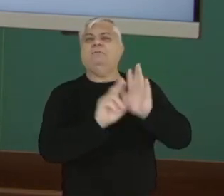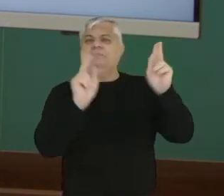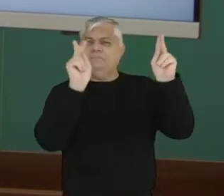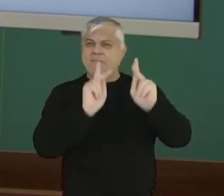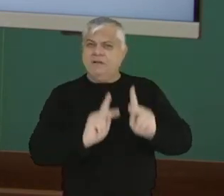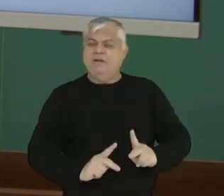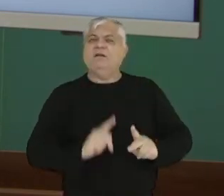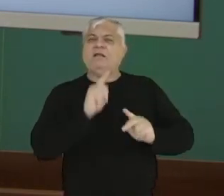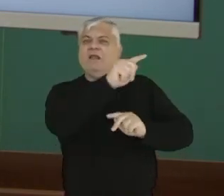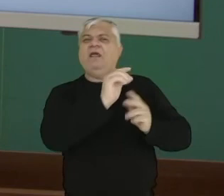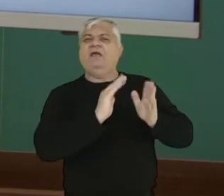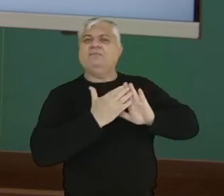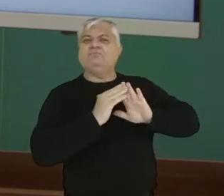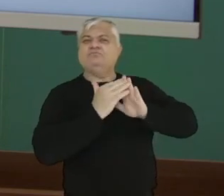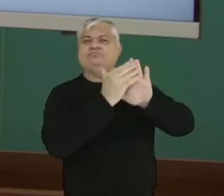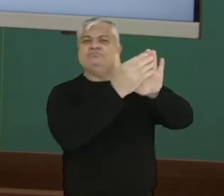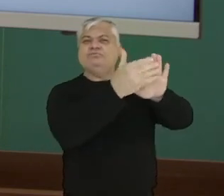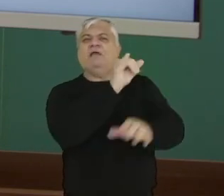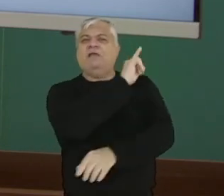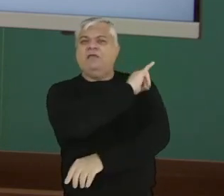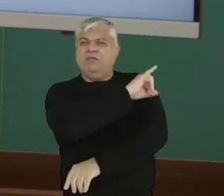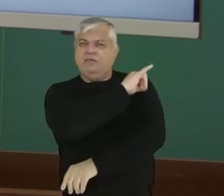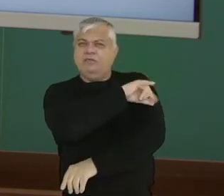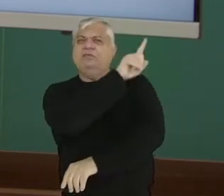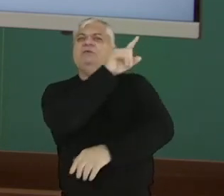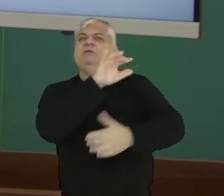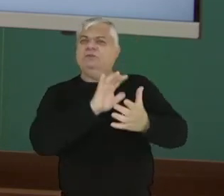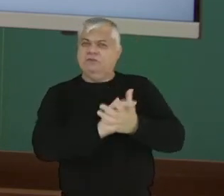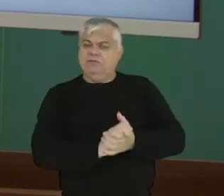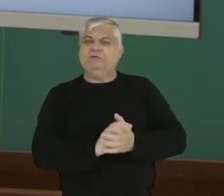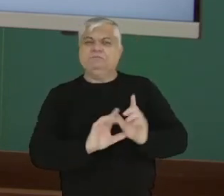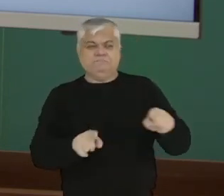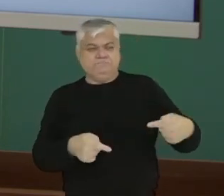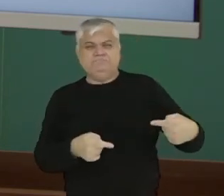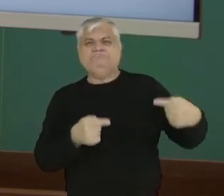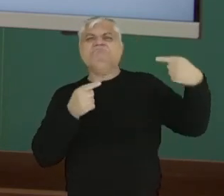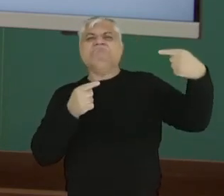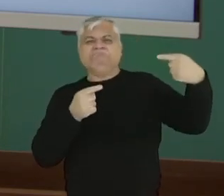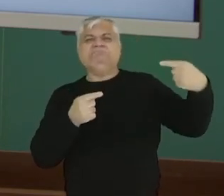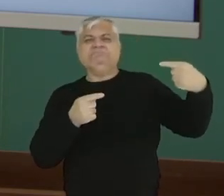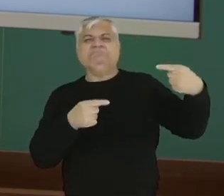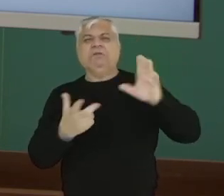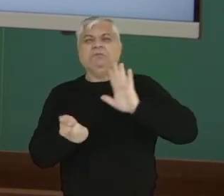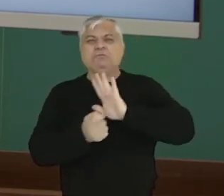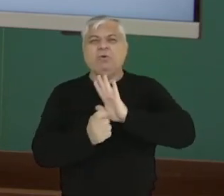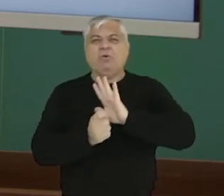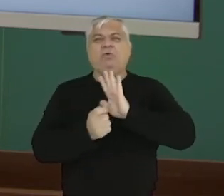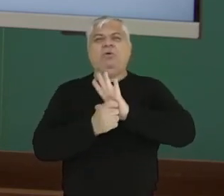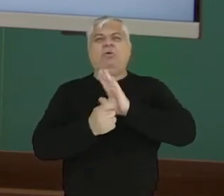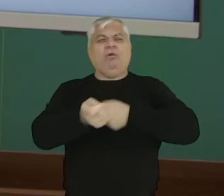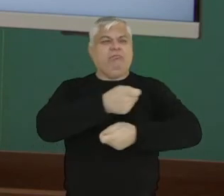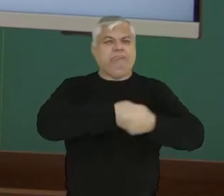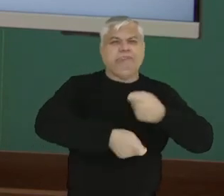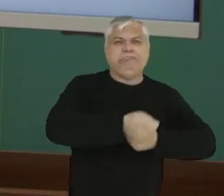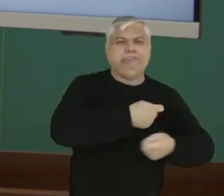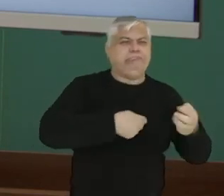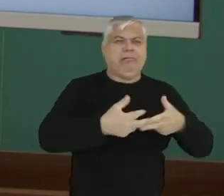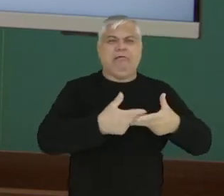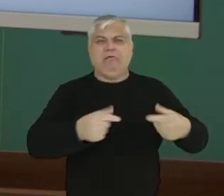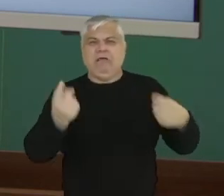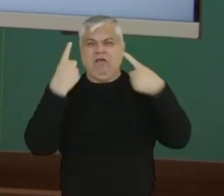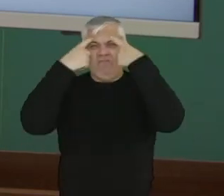nessas comunidades no Rio de Janeiro, no enfrentamento à drogadição, no enfrentamento ao tráfico de drogas e da